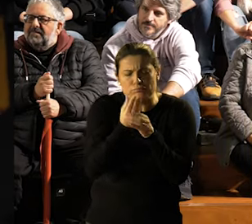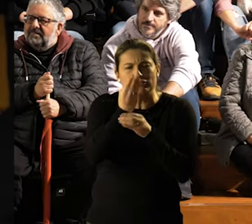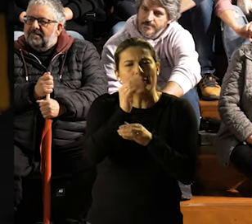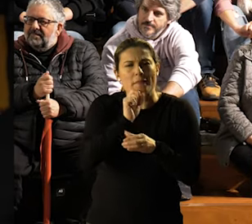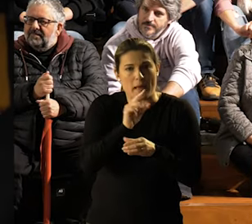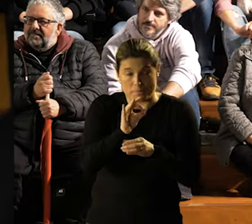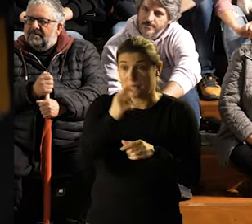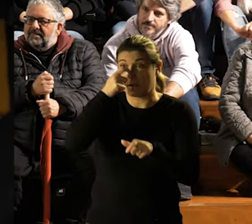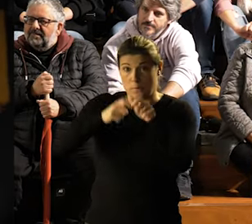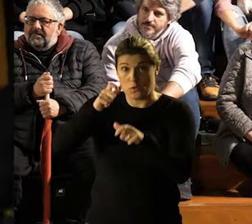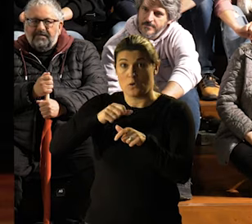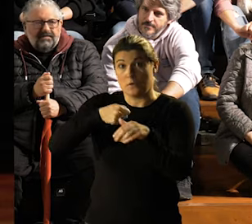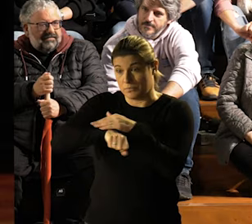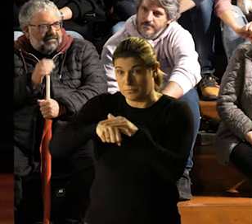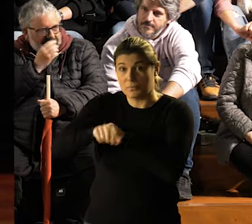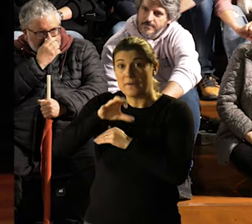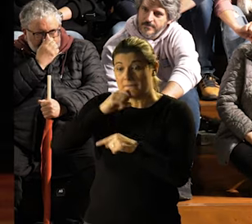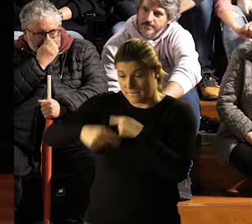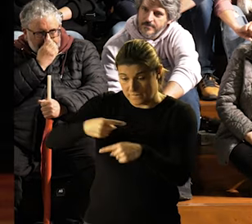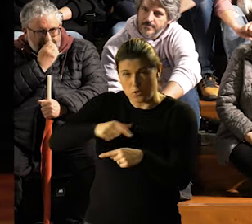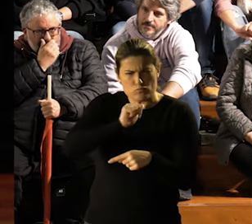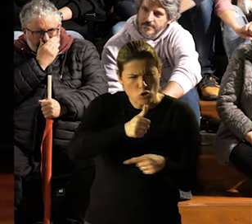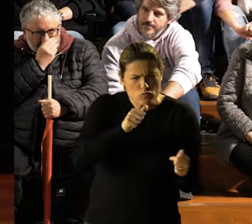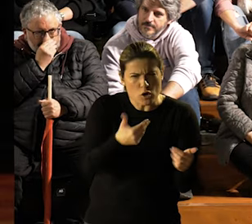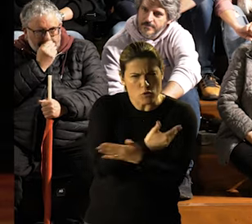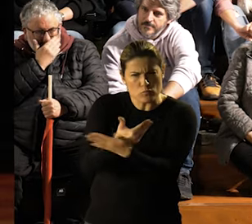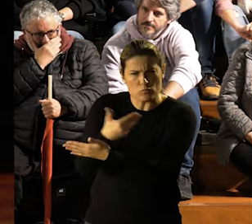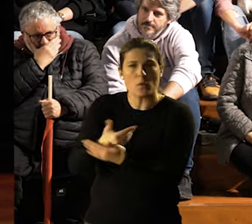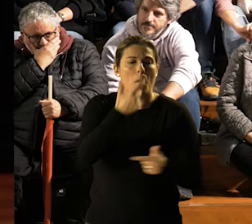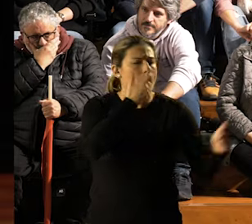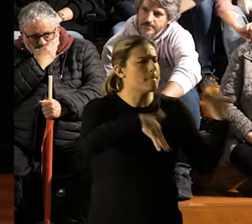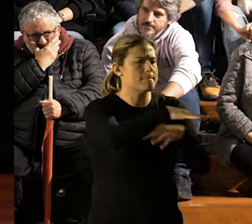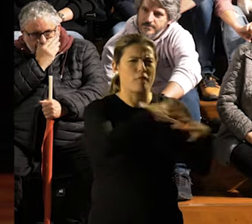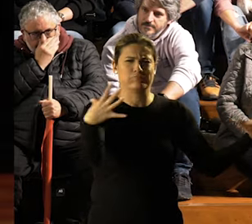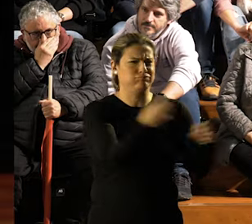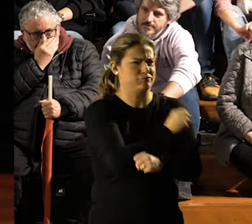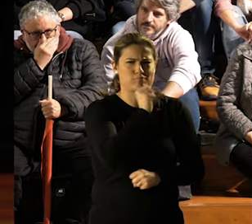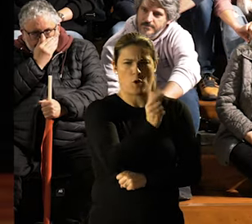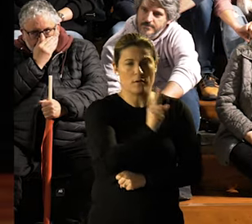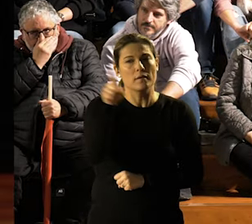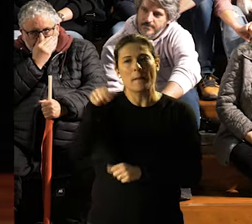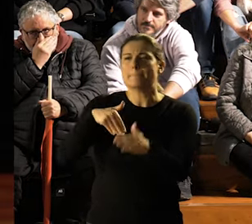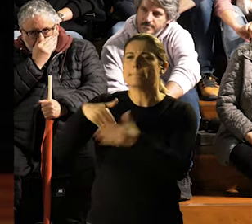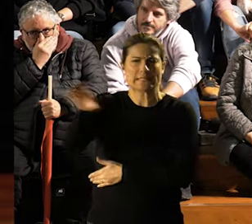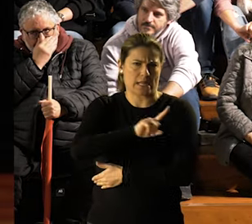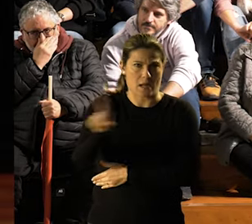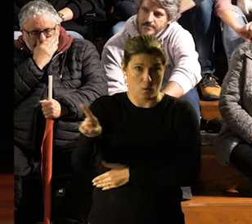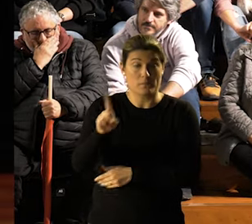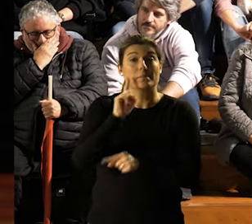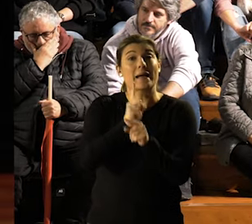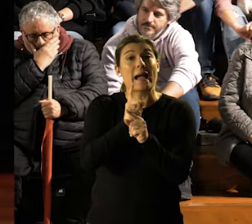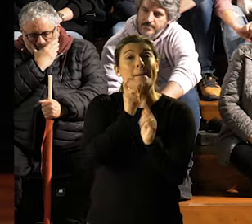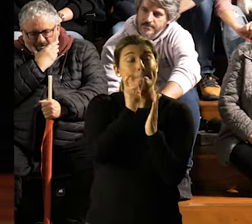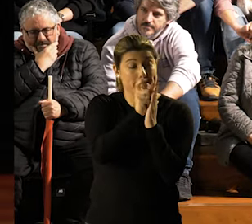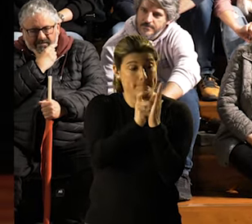morrem filhos e filhas da Nação não morre um povo não passarão e destas